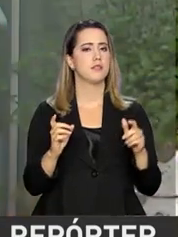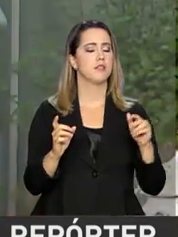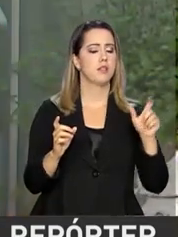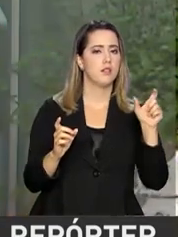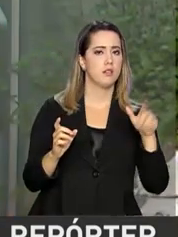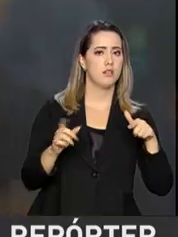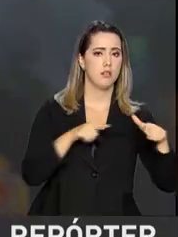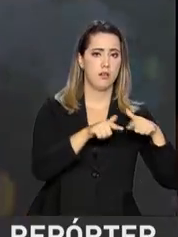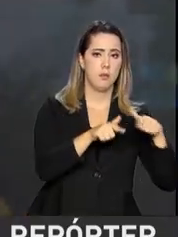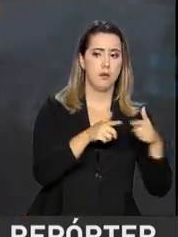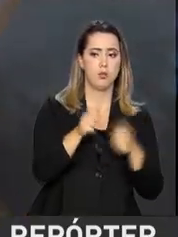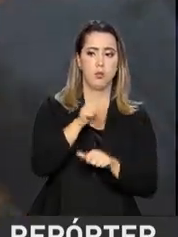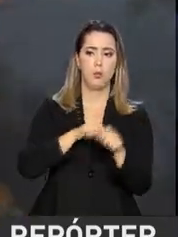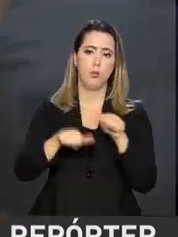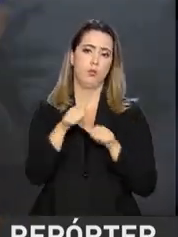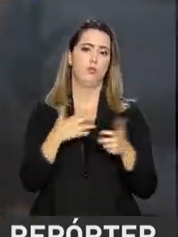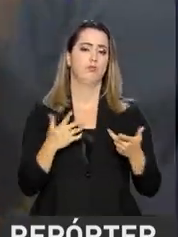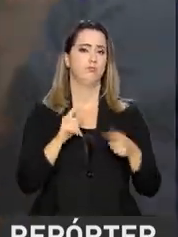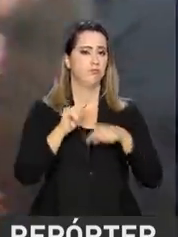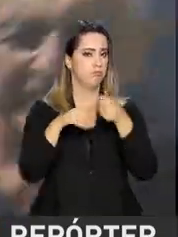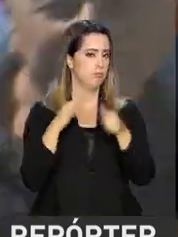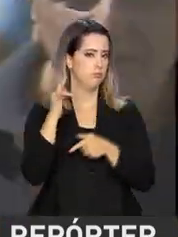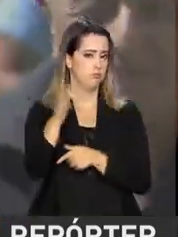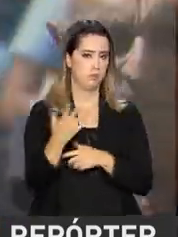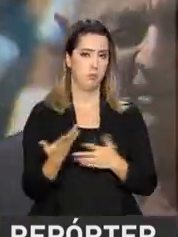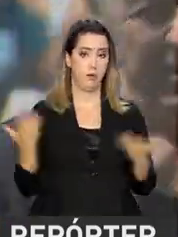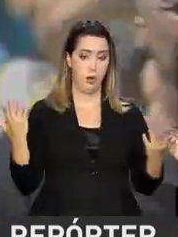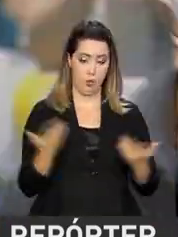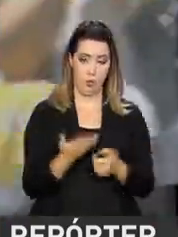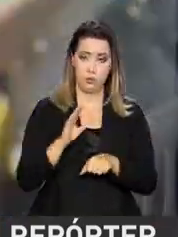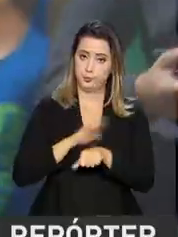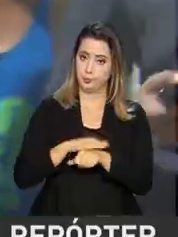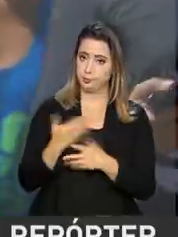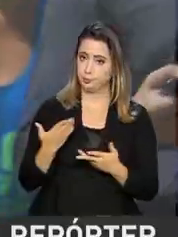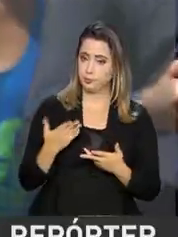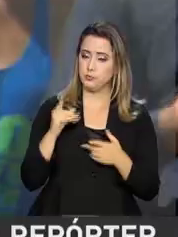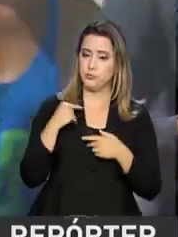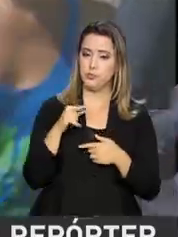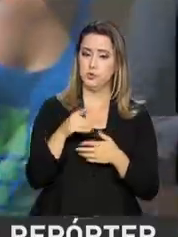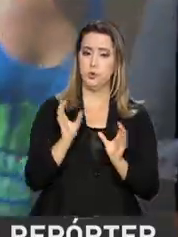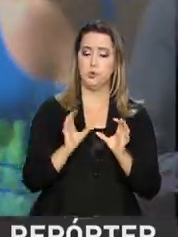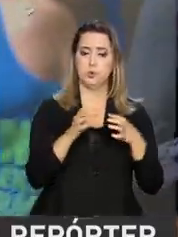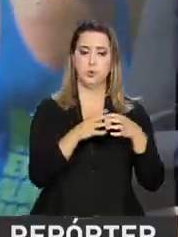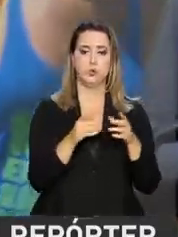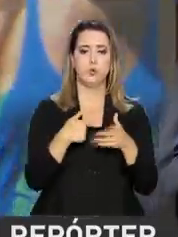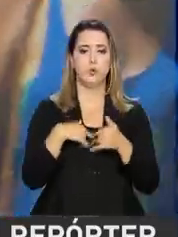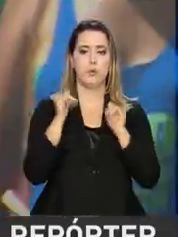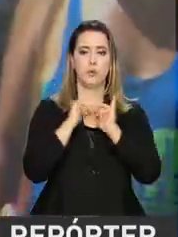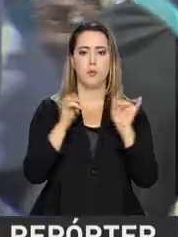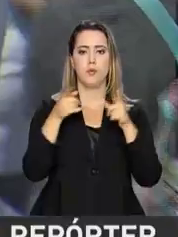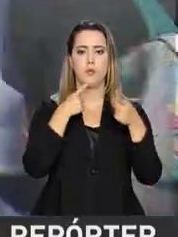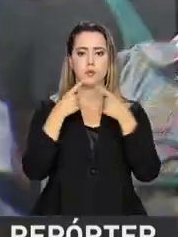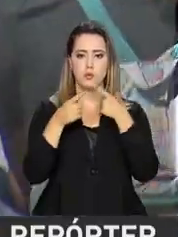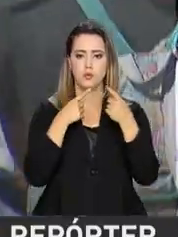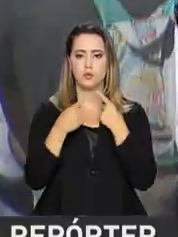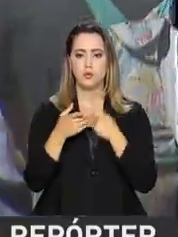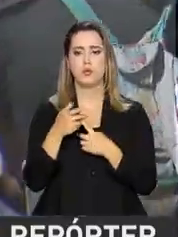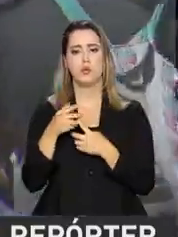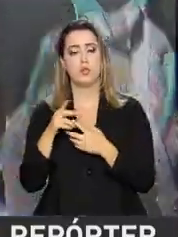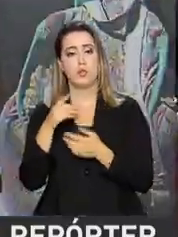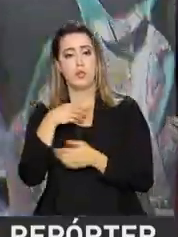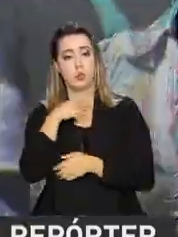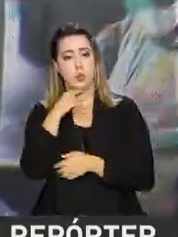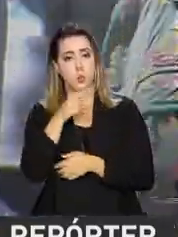modifique alguma coisa. No momento de transição para as novas regras, confederações estão promovendo debates e tirando